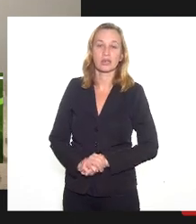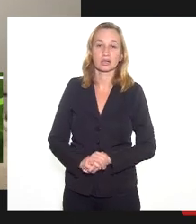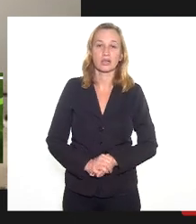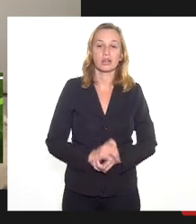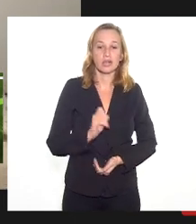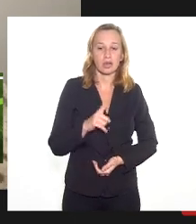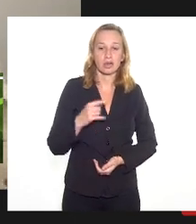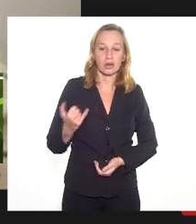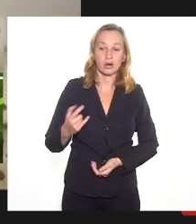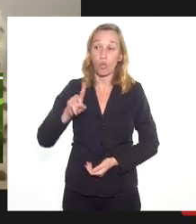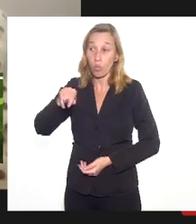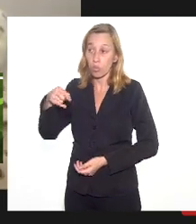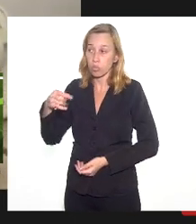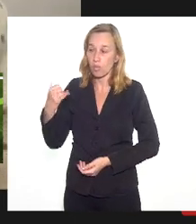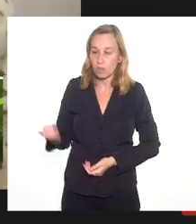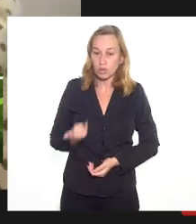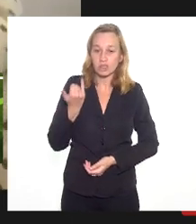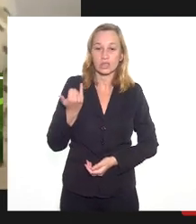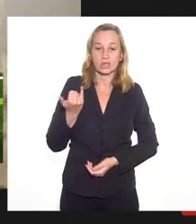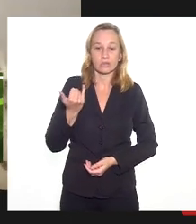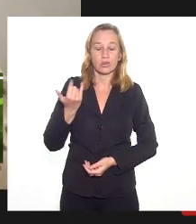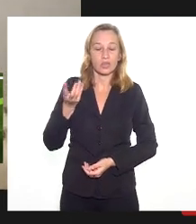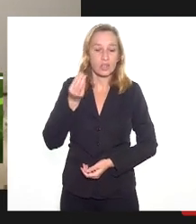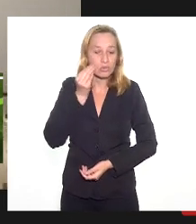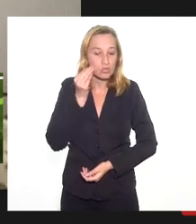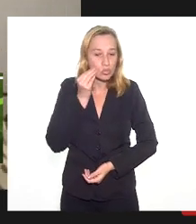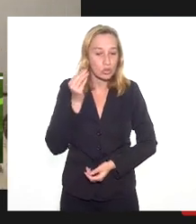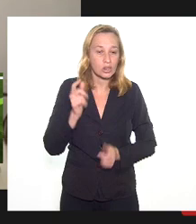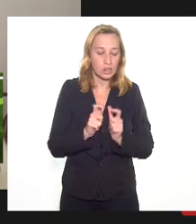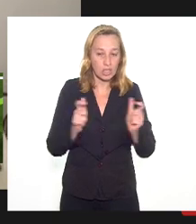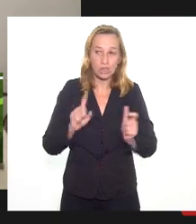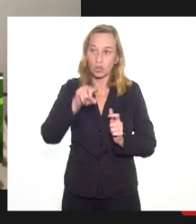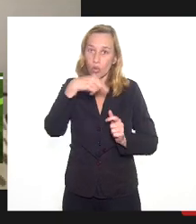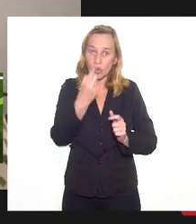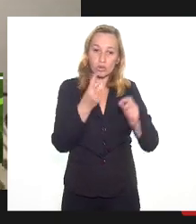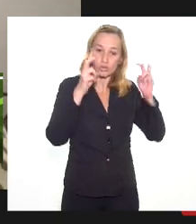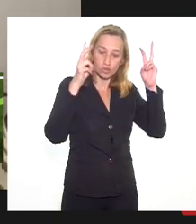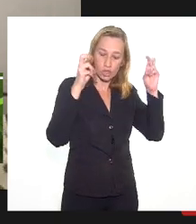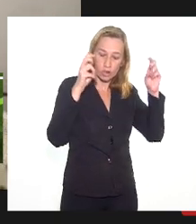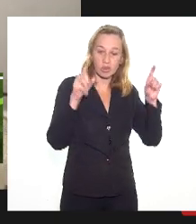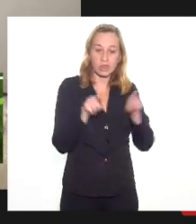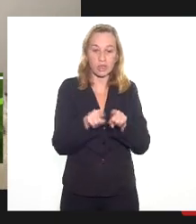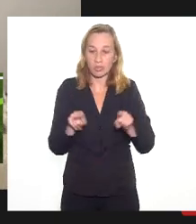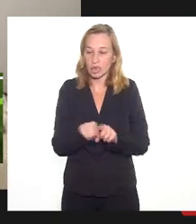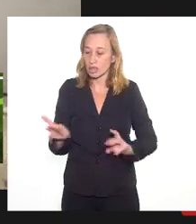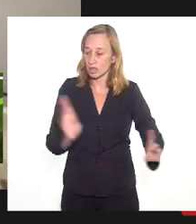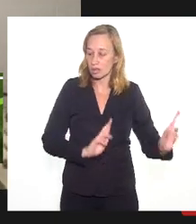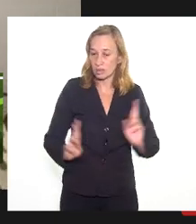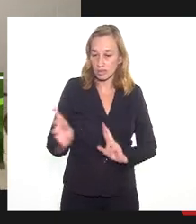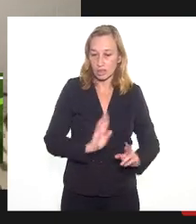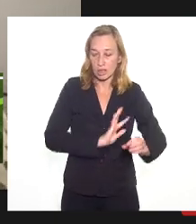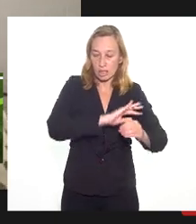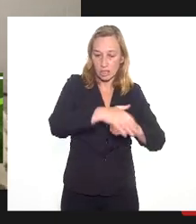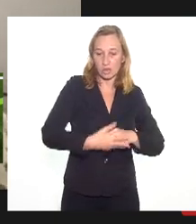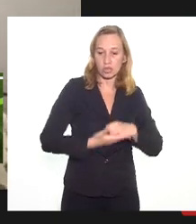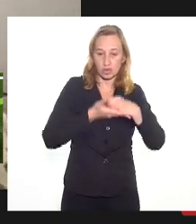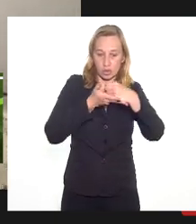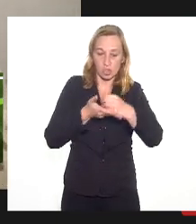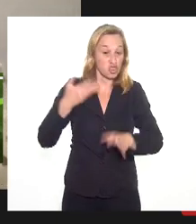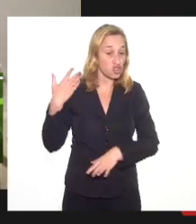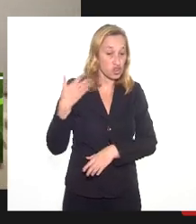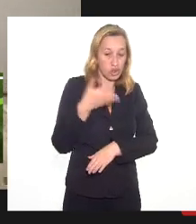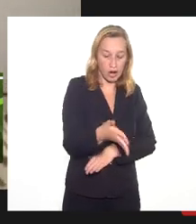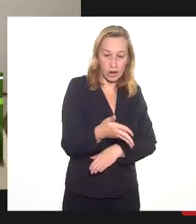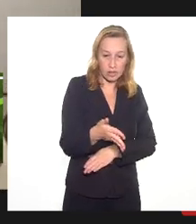uma oportunidade enorme. A gente também tem outros temas relacionados à sustentabilidade, relacionados